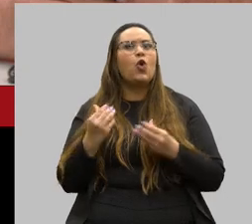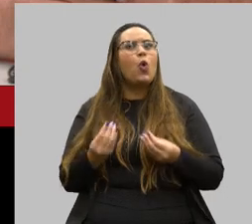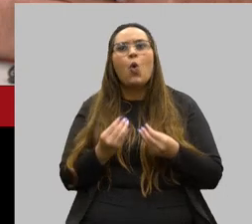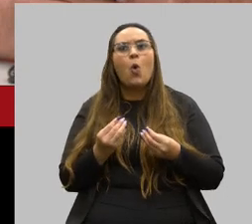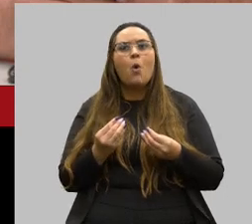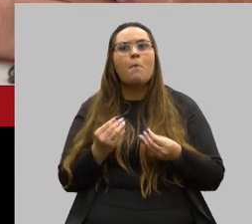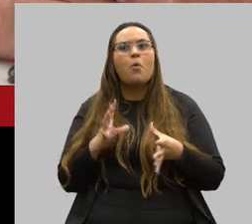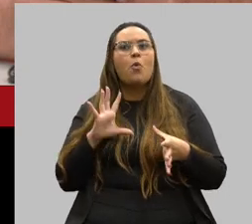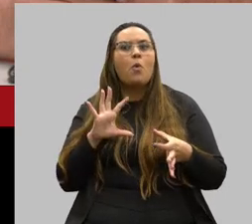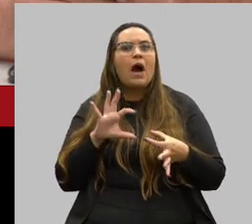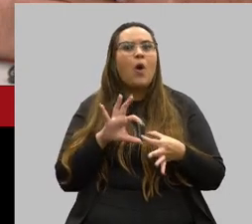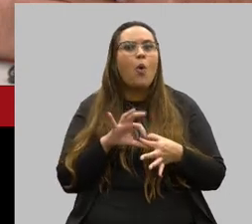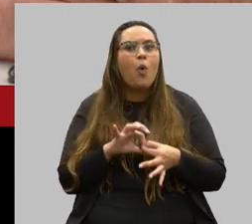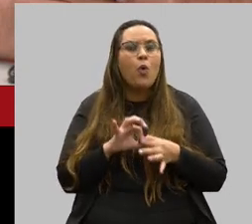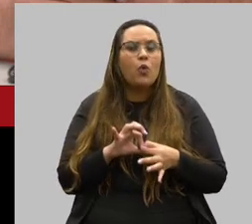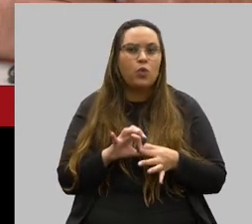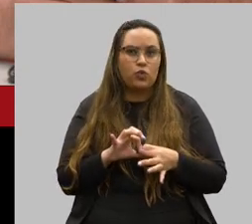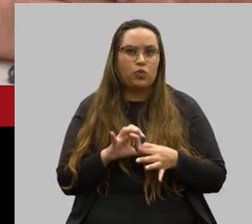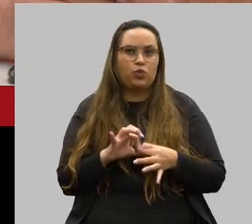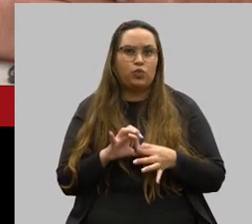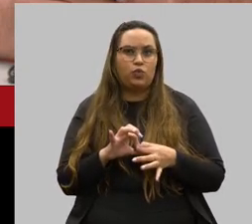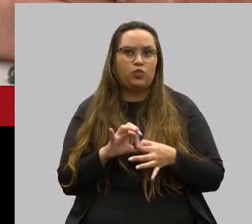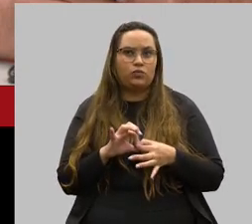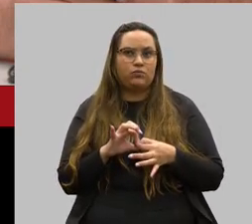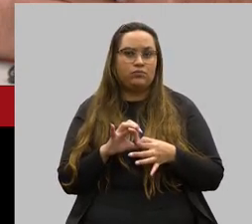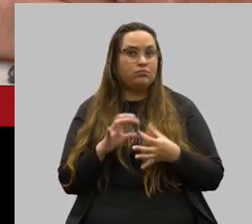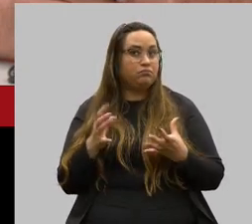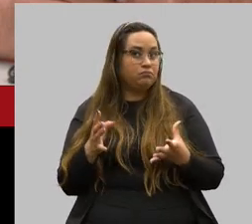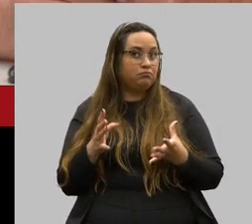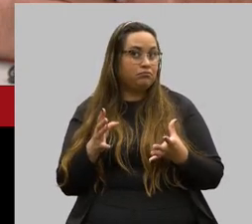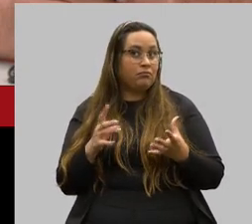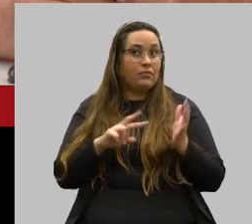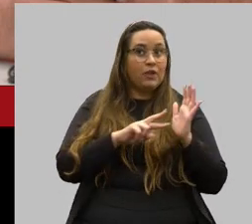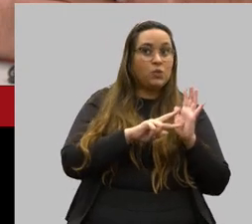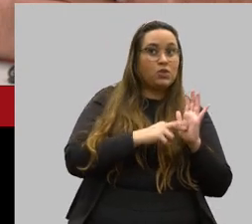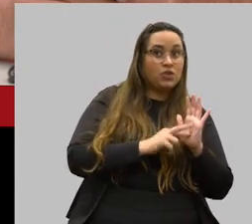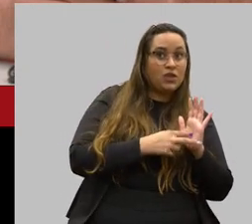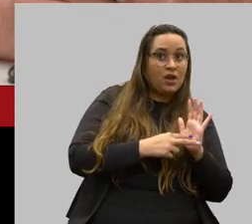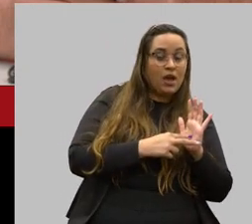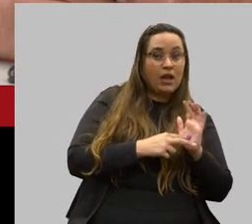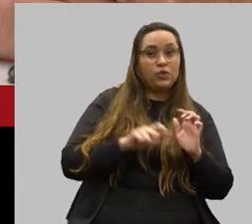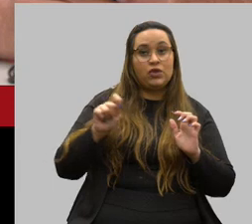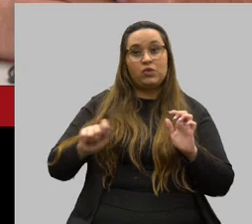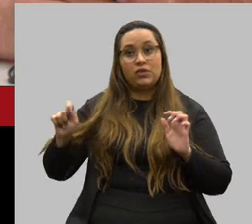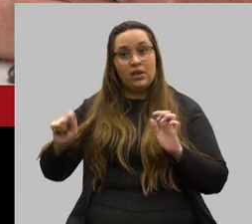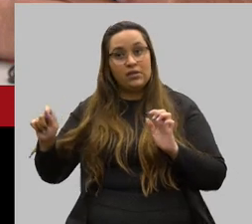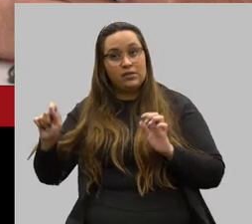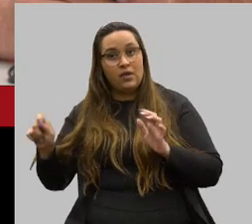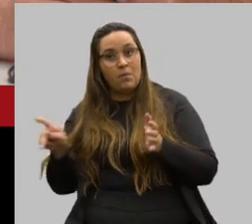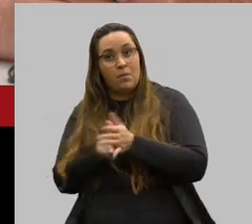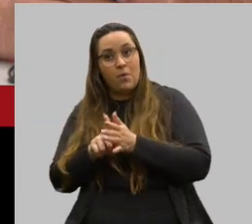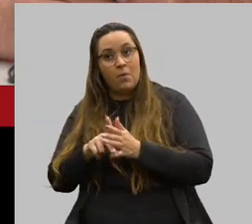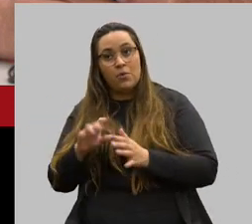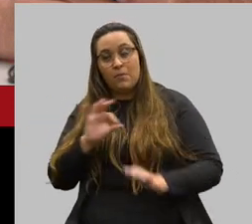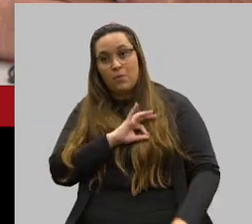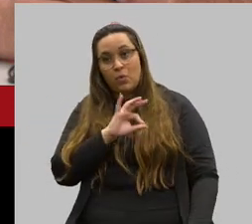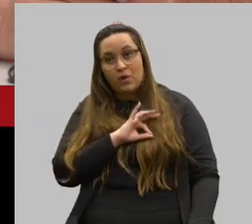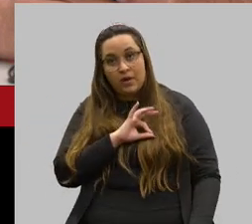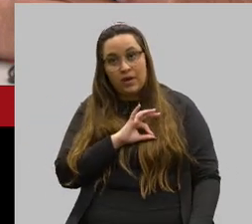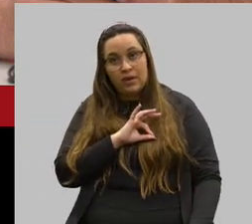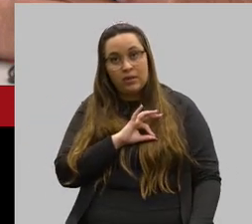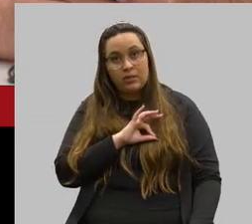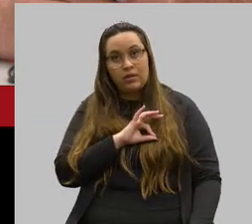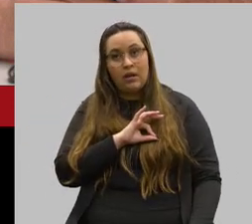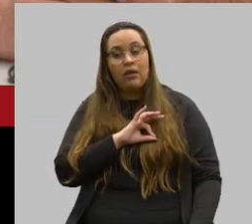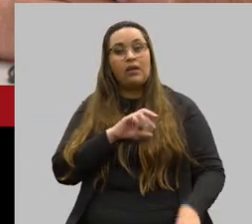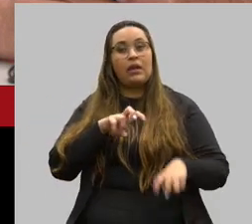acordo o acordo firmado entre os sindicatos e associações da Polícia Civil que sentaram à